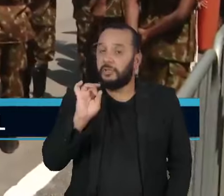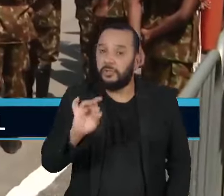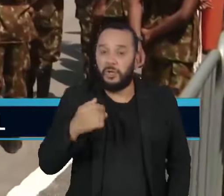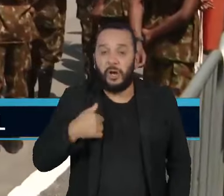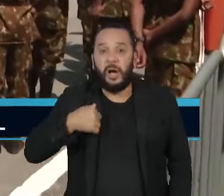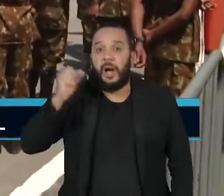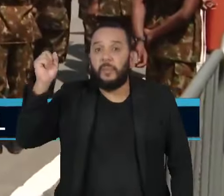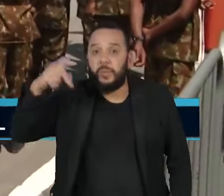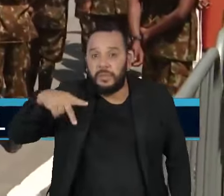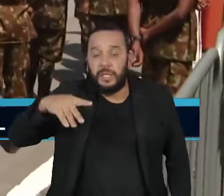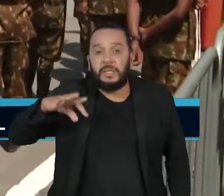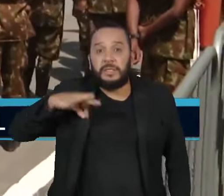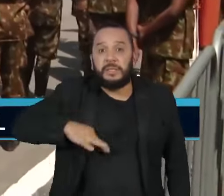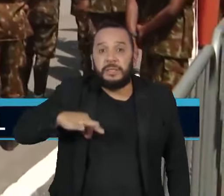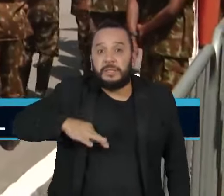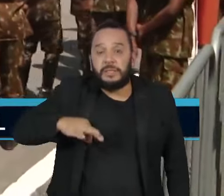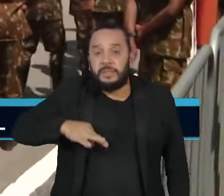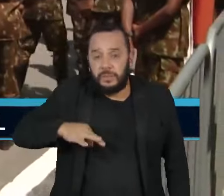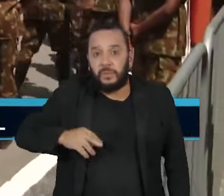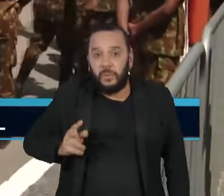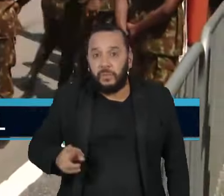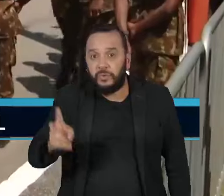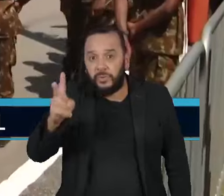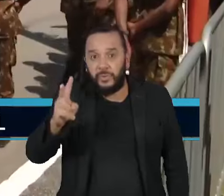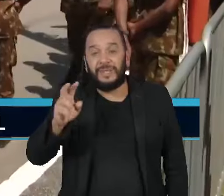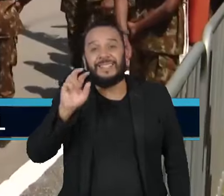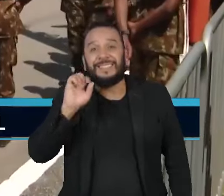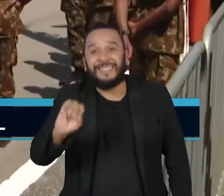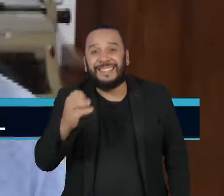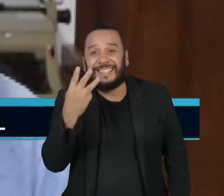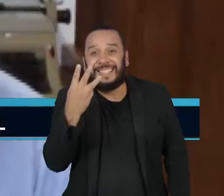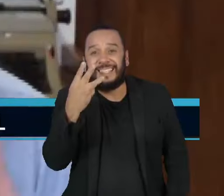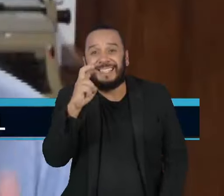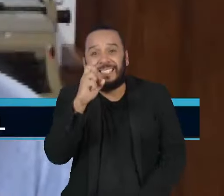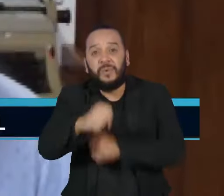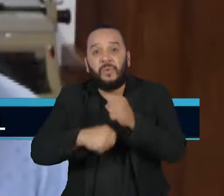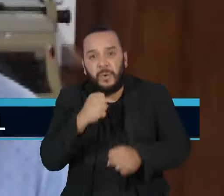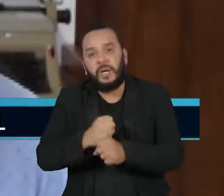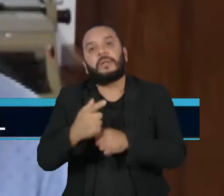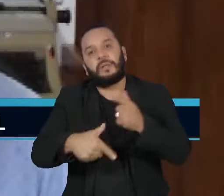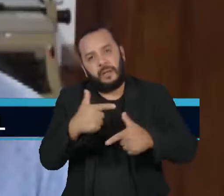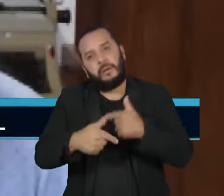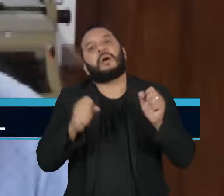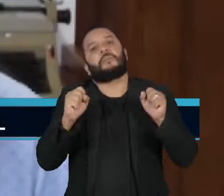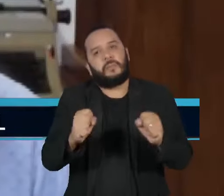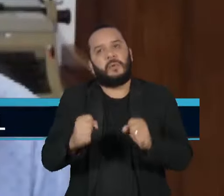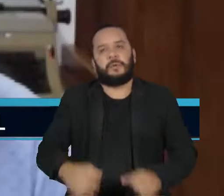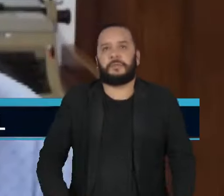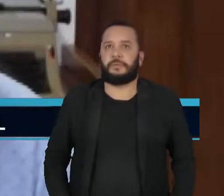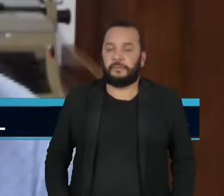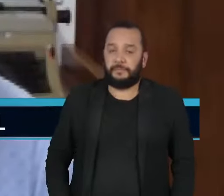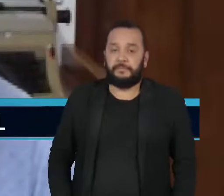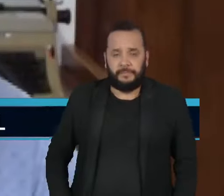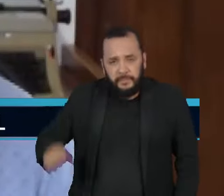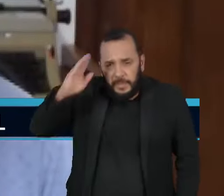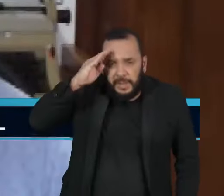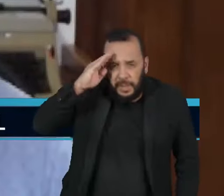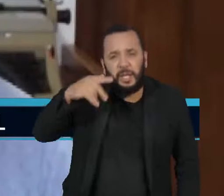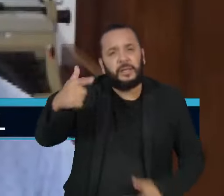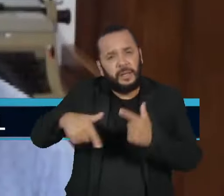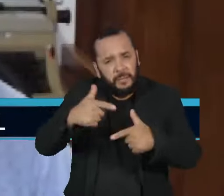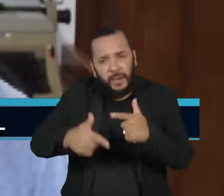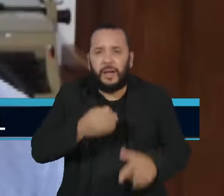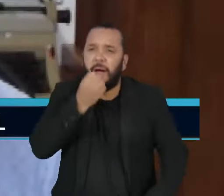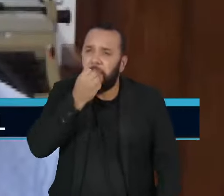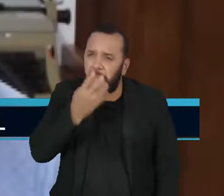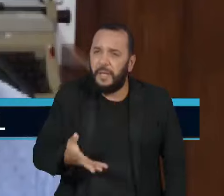reserva remunerada aqueles com mais de 35 anos de serviço. Para que o militar possa fazer bem o trabalho dele, para que a sociedade